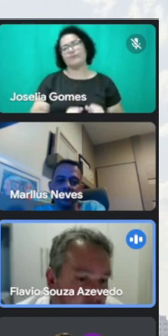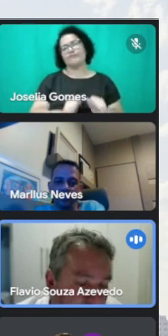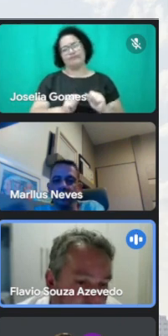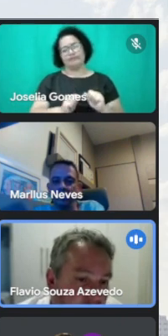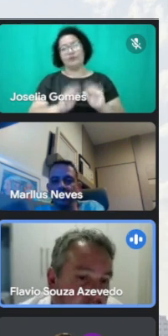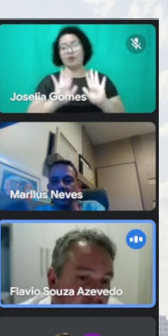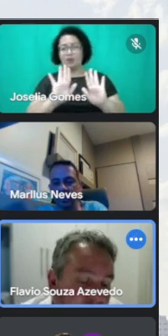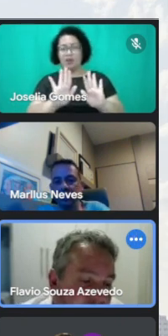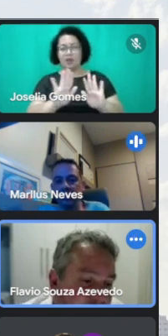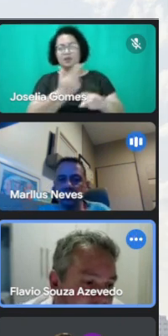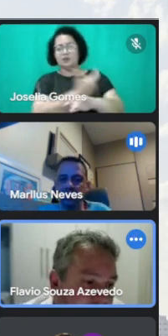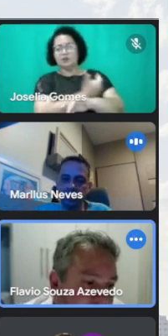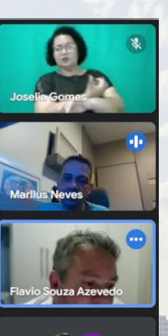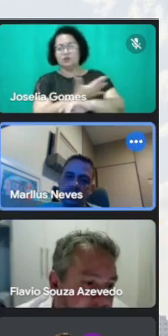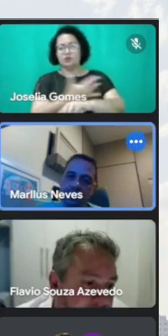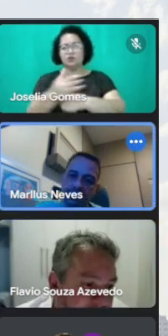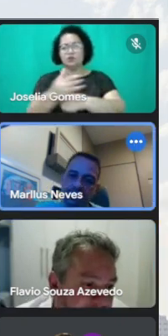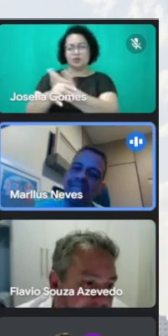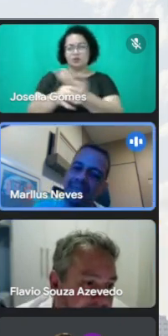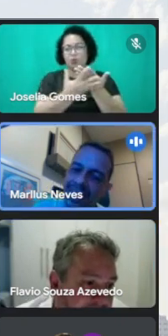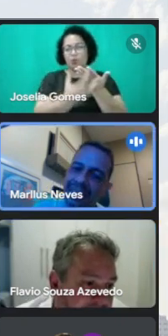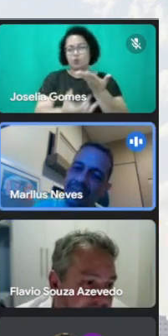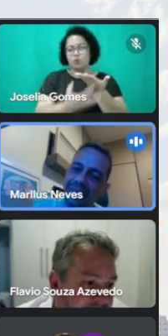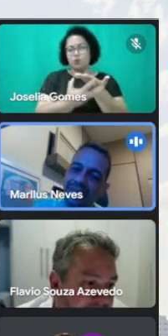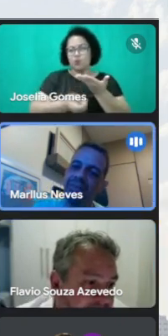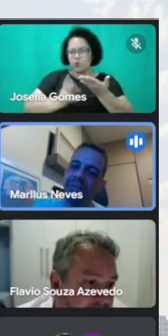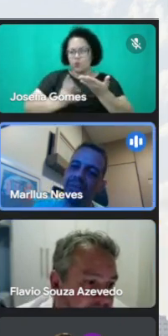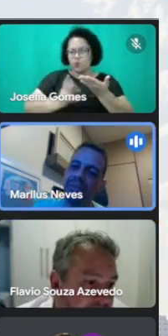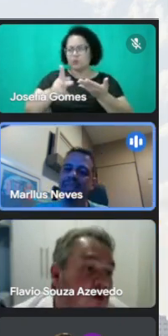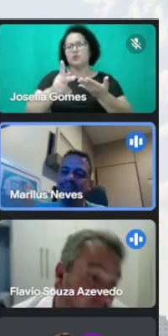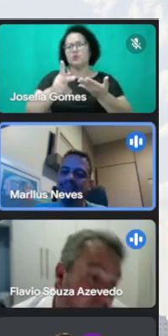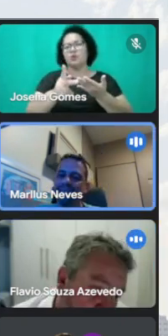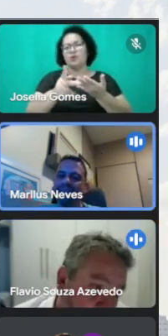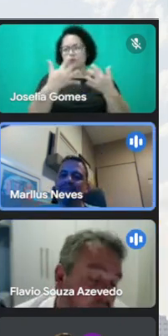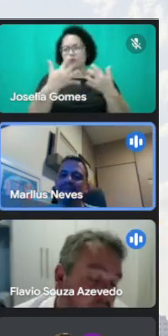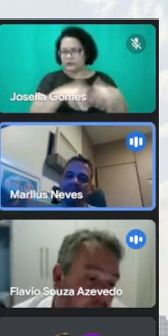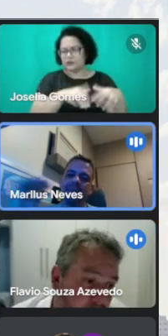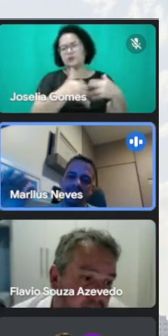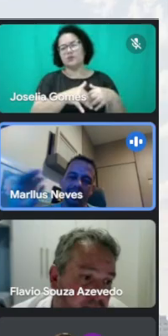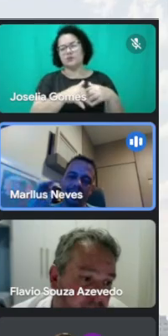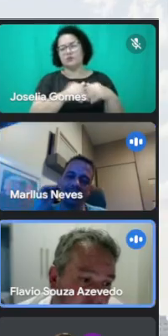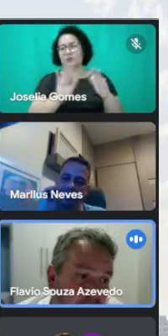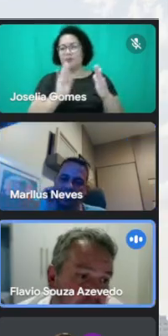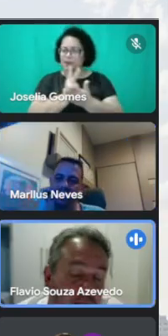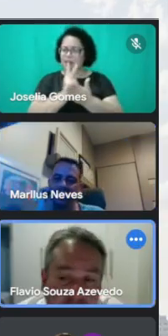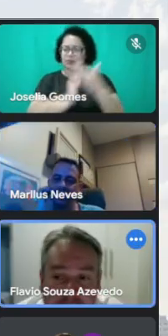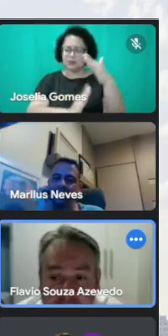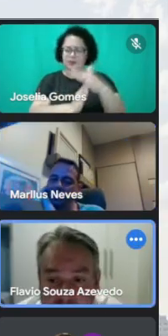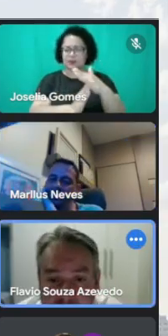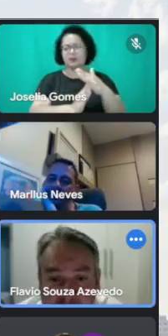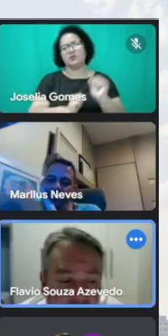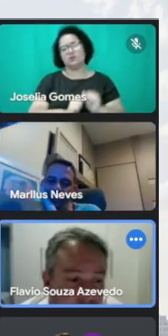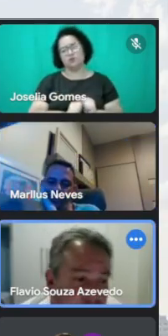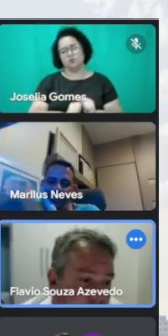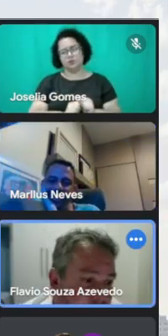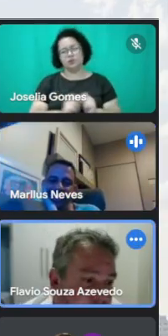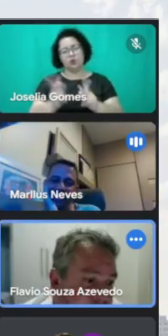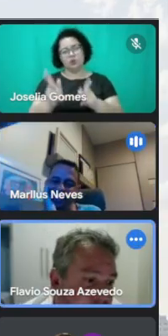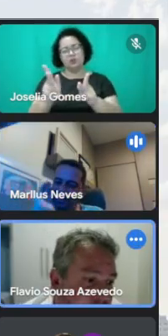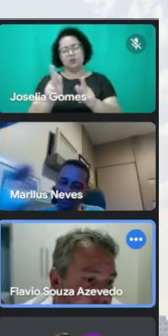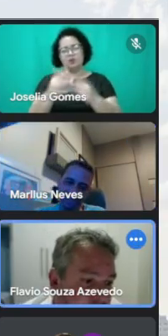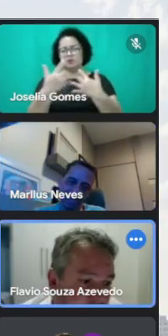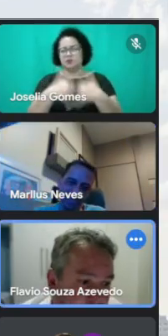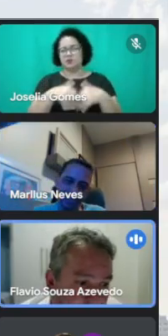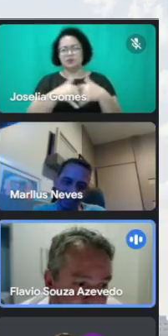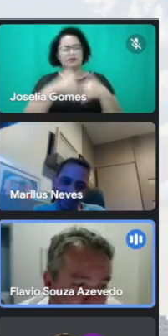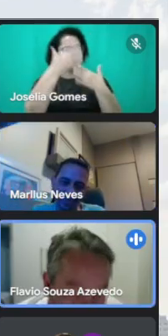funcionando, né? Sim. Com aquela limitação, mas continua. A limitação de vazão continua. Bom,